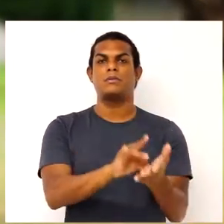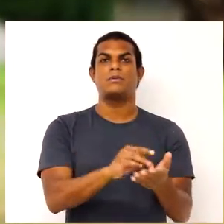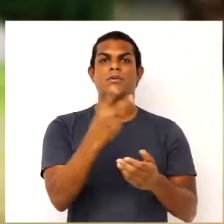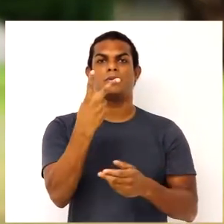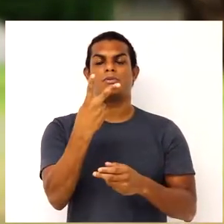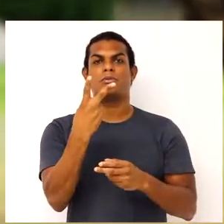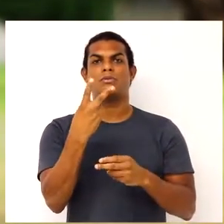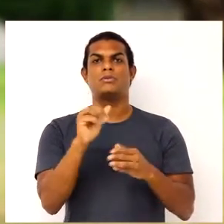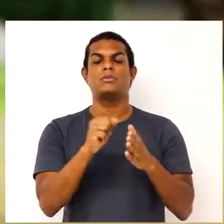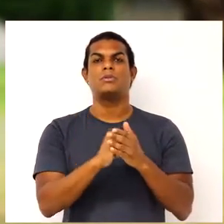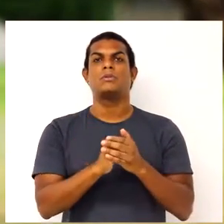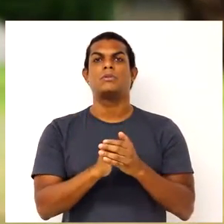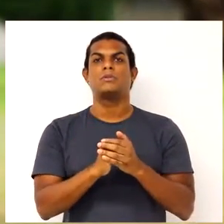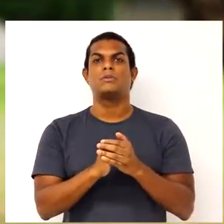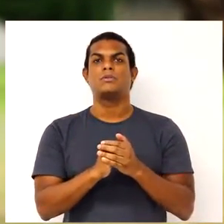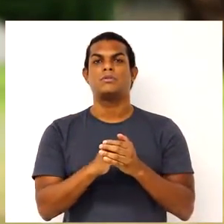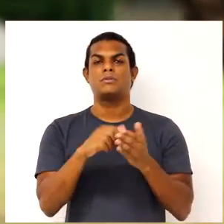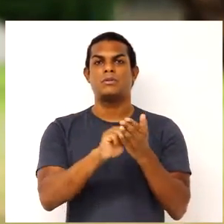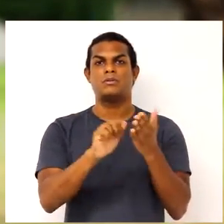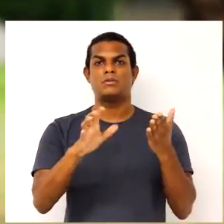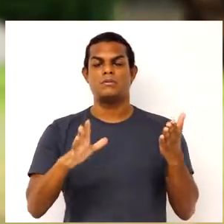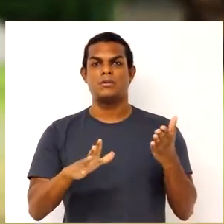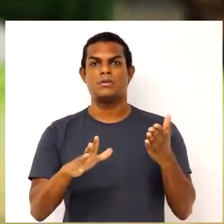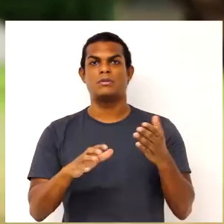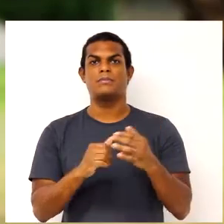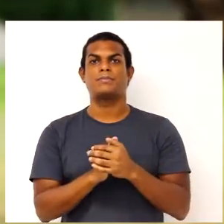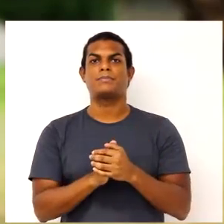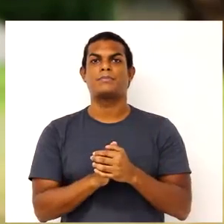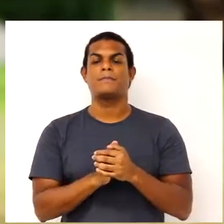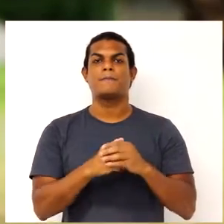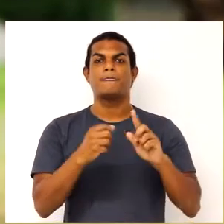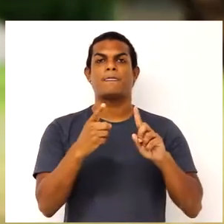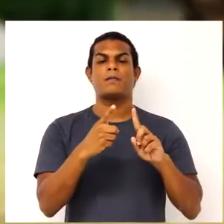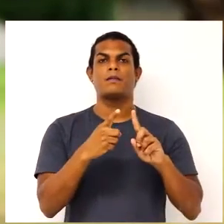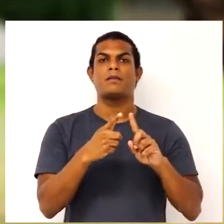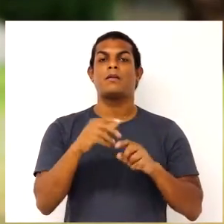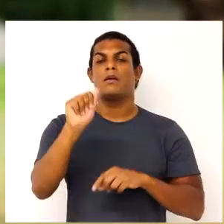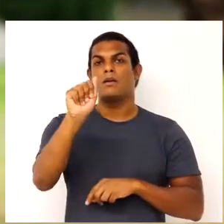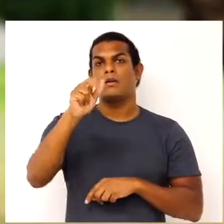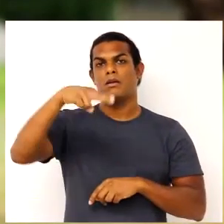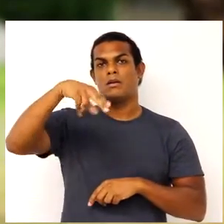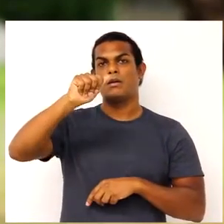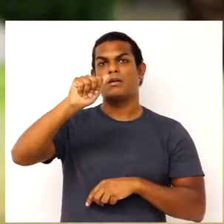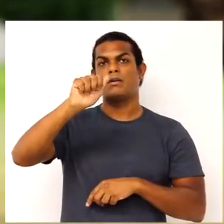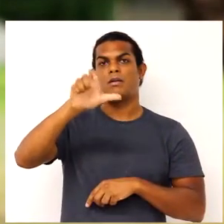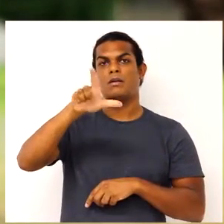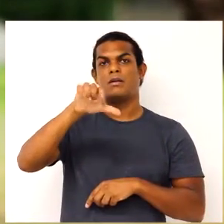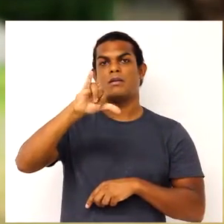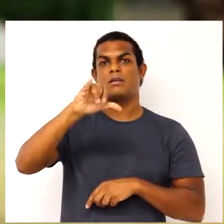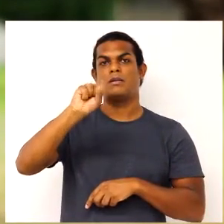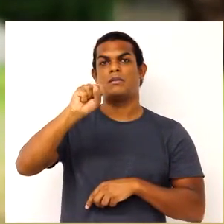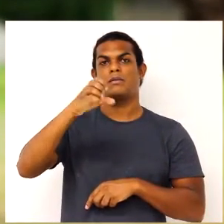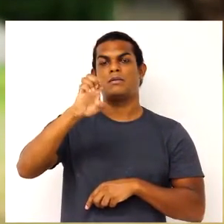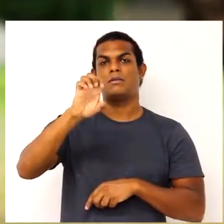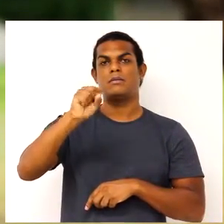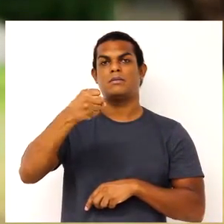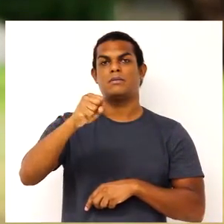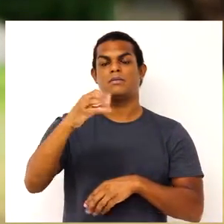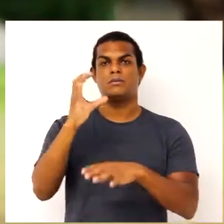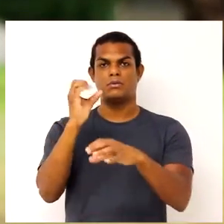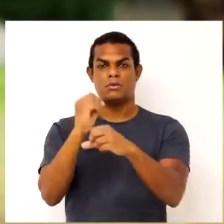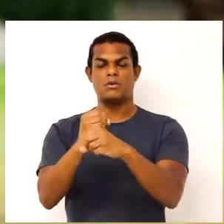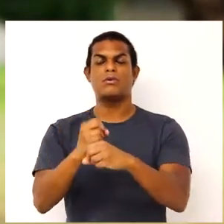testes estatísticos, chamado de análise de correlação e análise de regressão, sempre